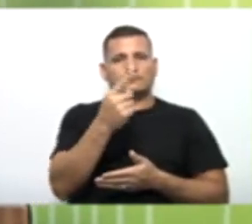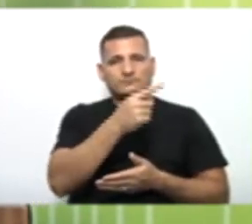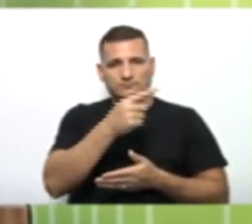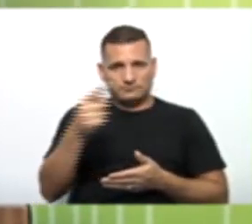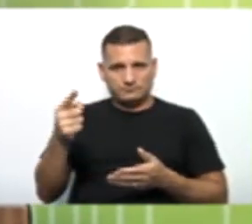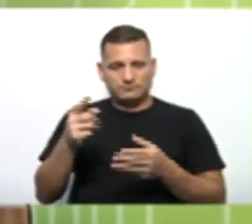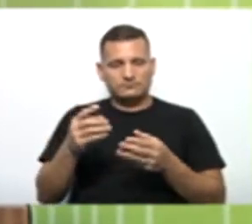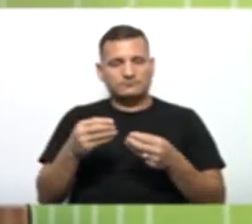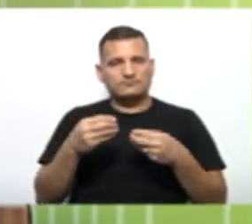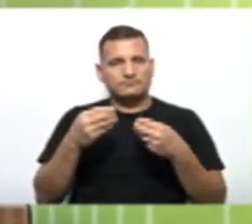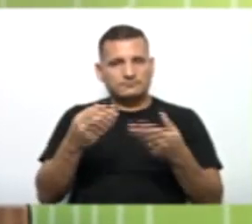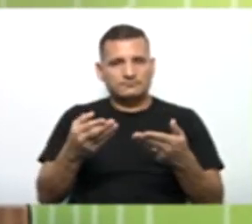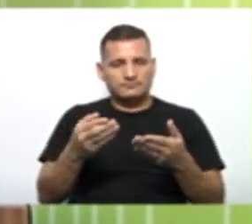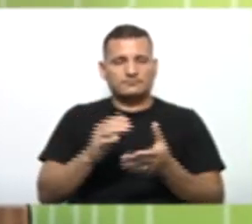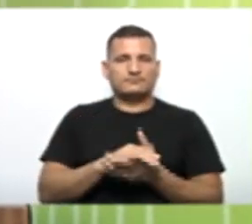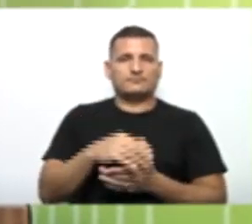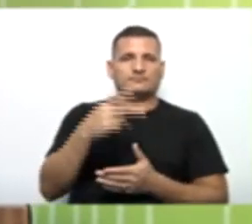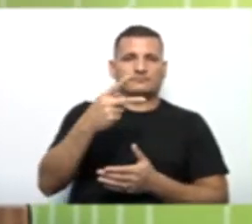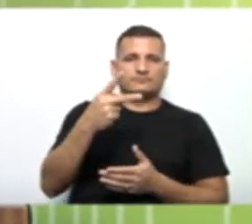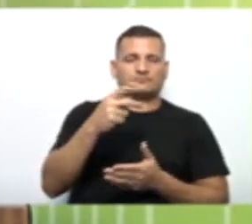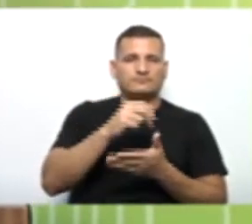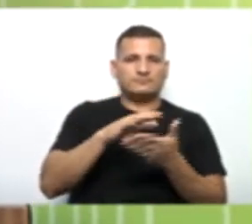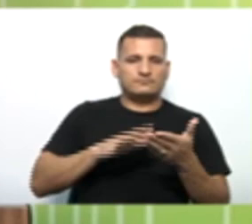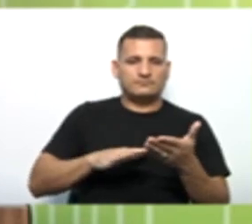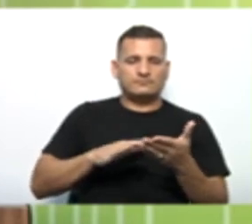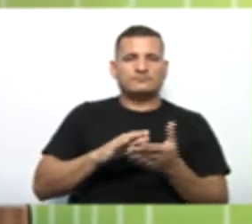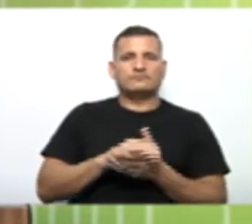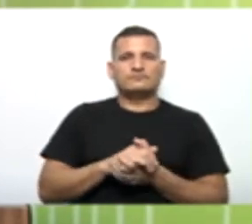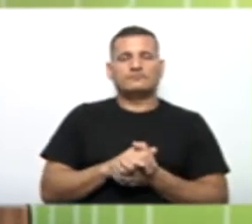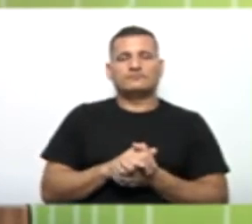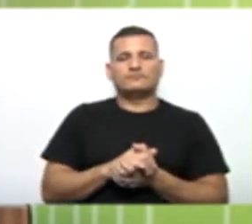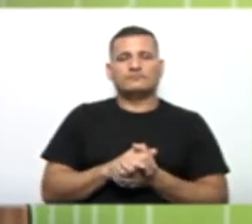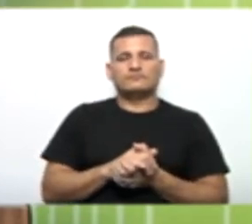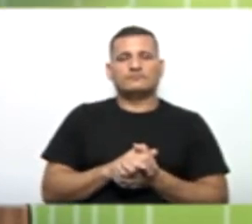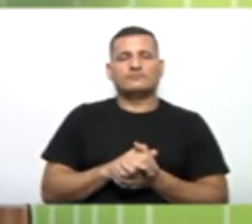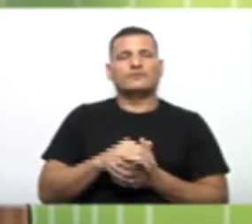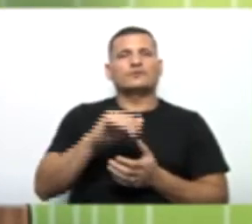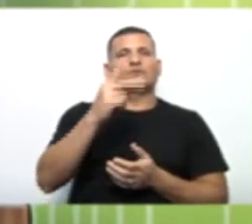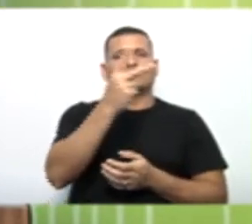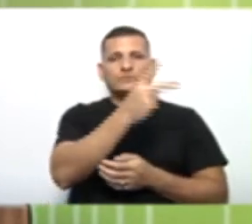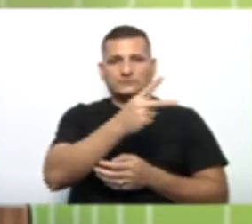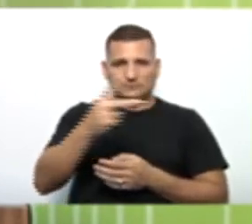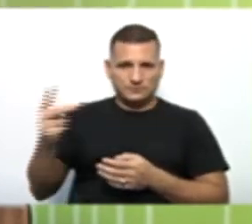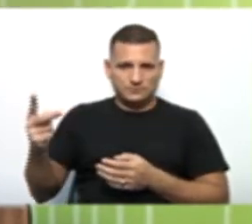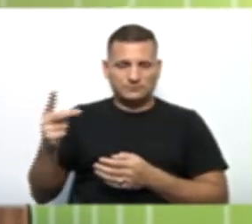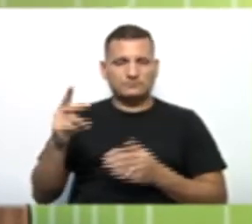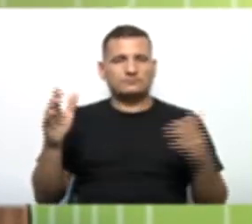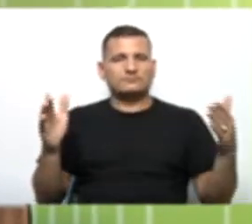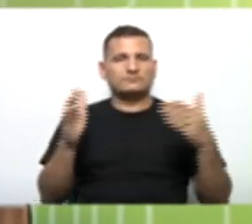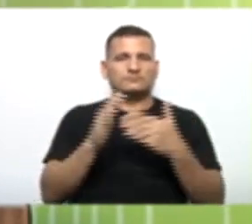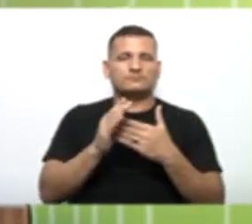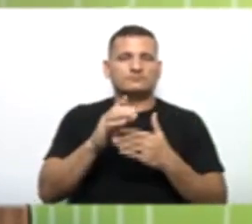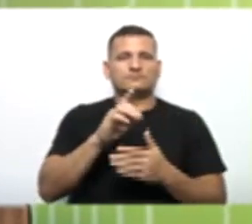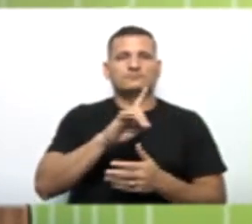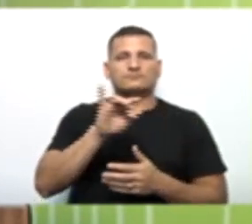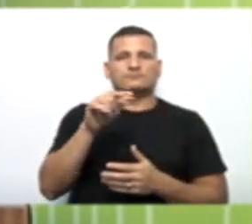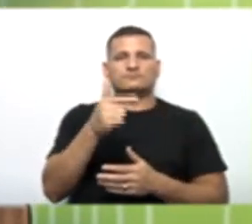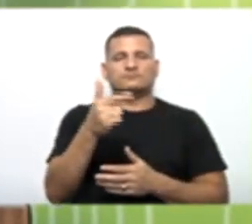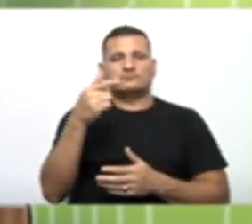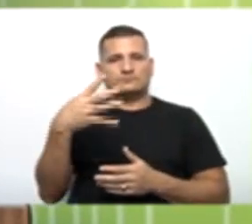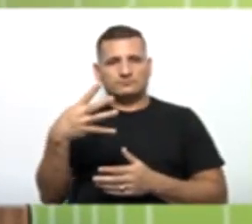para entregá-la e atividade percurso dois a partir da aula de hoje você serão mais duas semanas você já até o dia